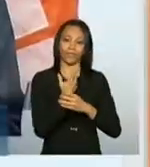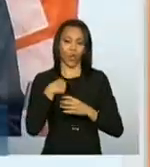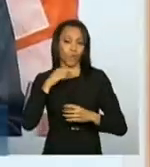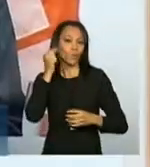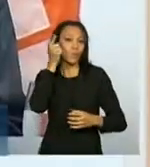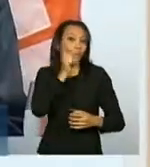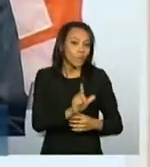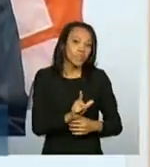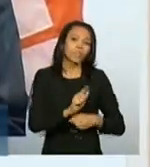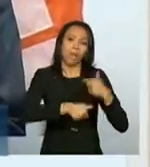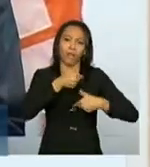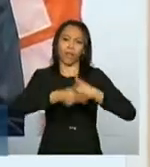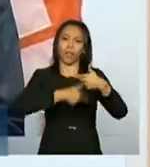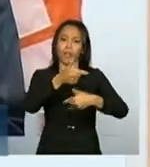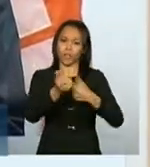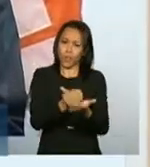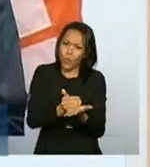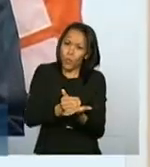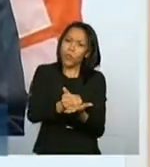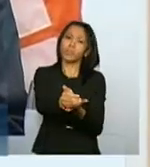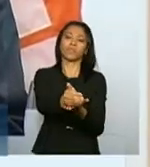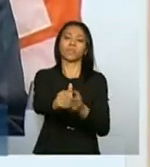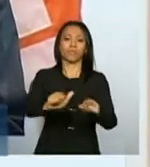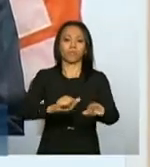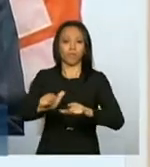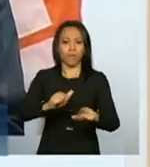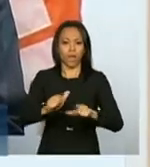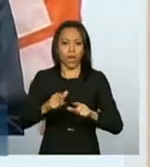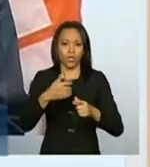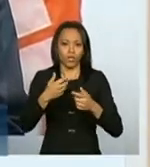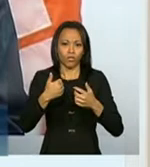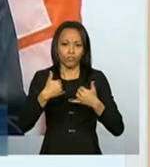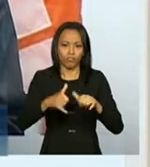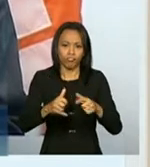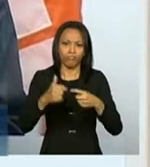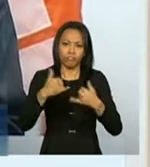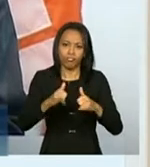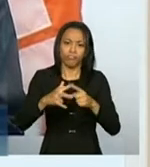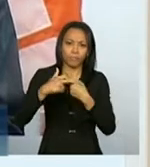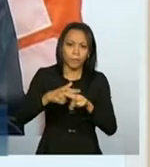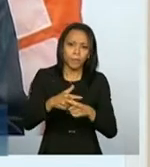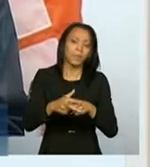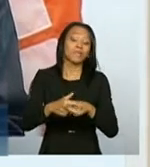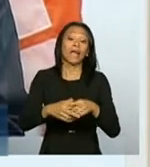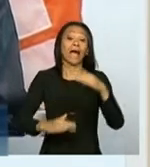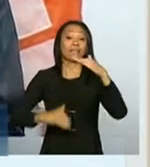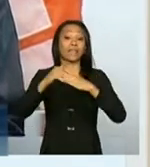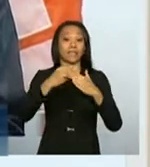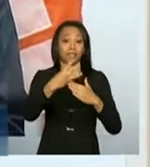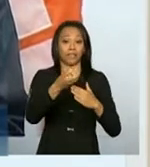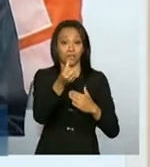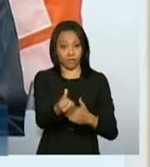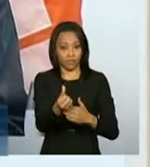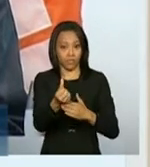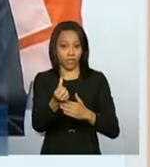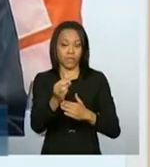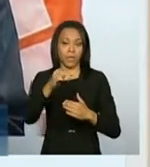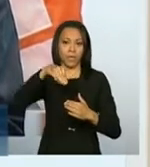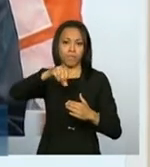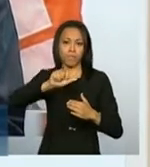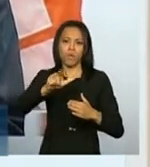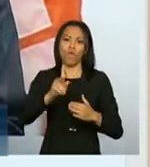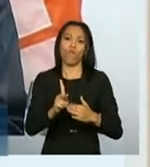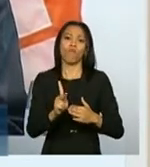e iniciamos a atividade de fabricação de transformadores para instrumentos até 36 mil volts. Buscamos um nome e uma